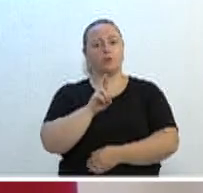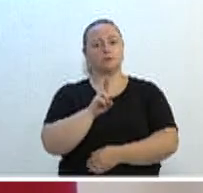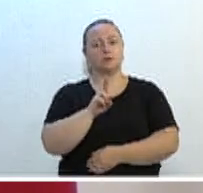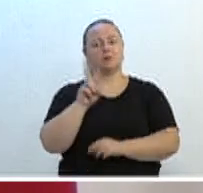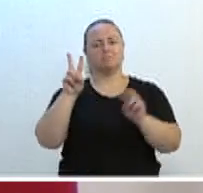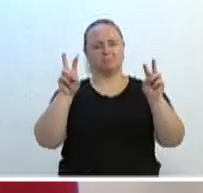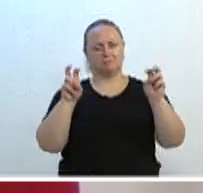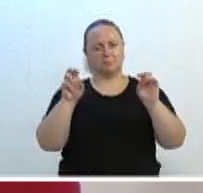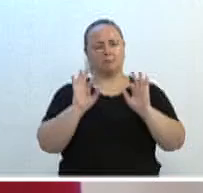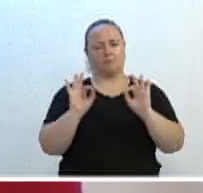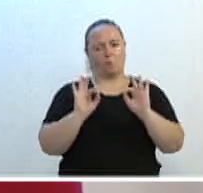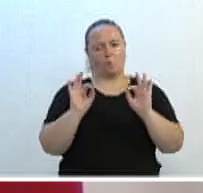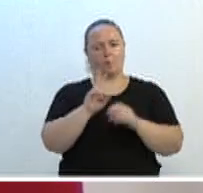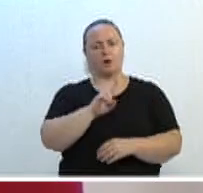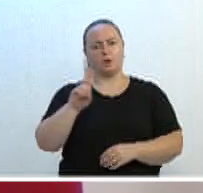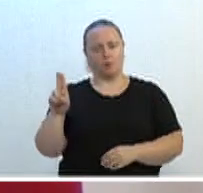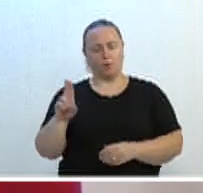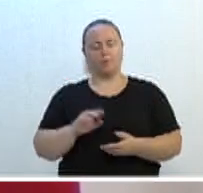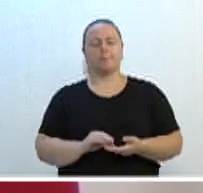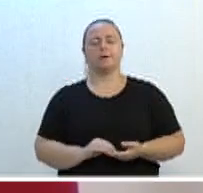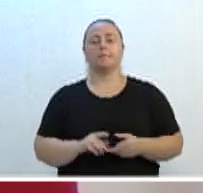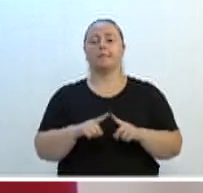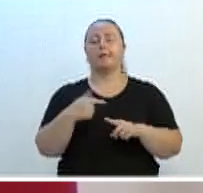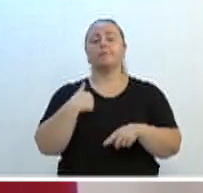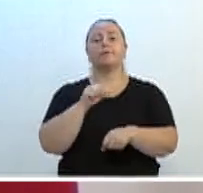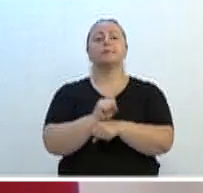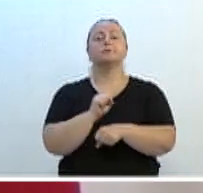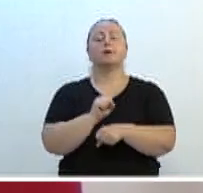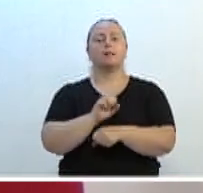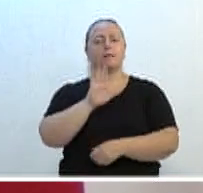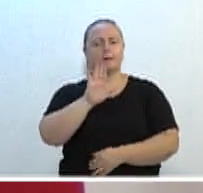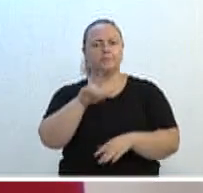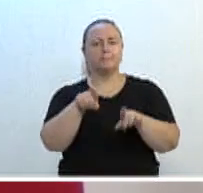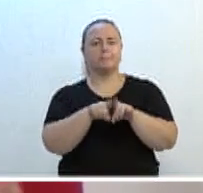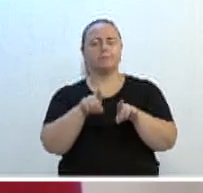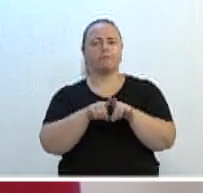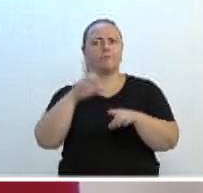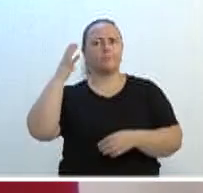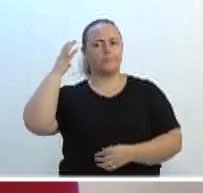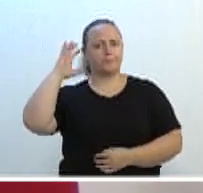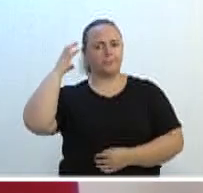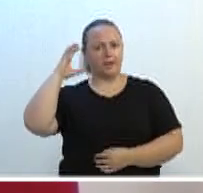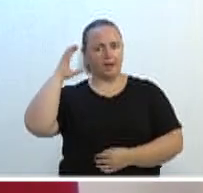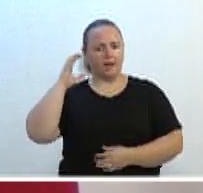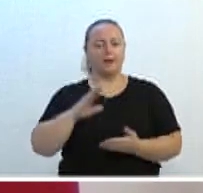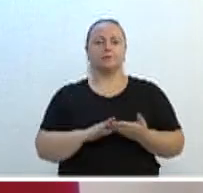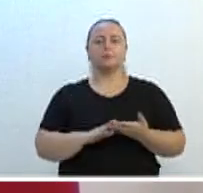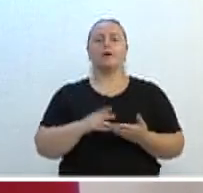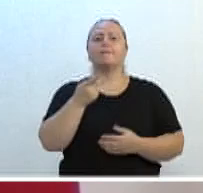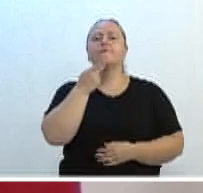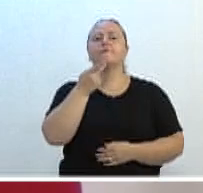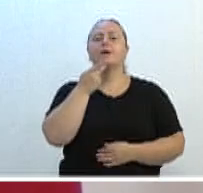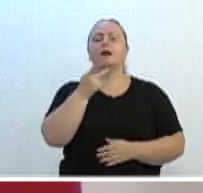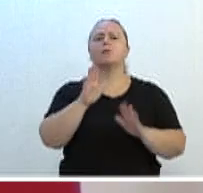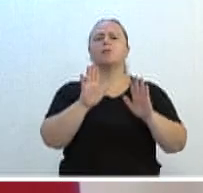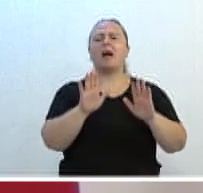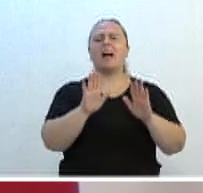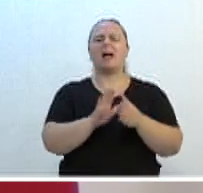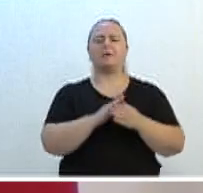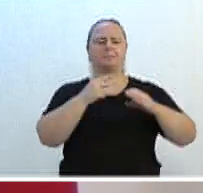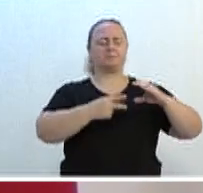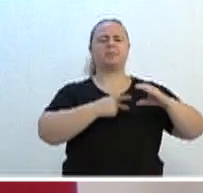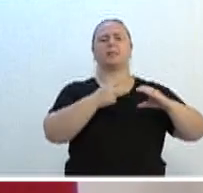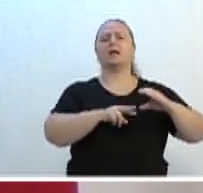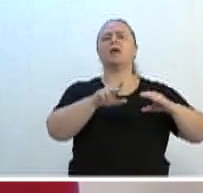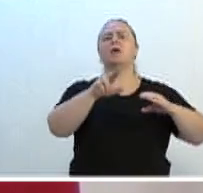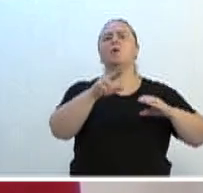aí no aguardo. Bem como também de uma emissora de rádio que está chamando a Câmara Municipal de puxadinho.